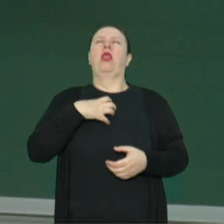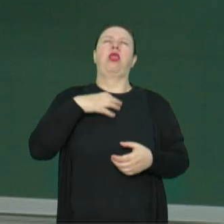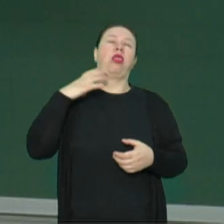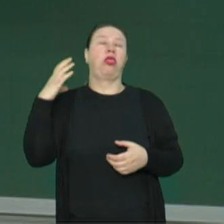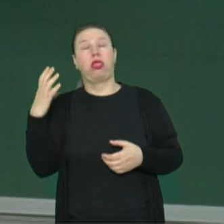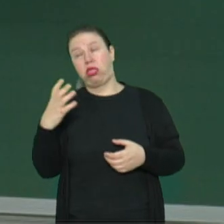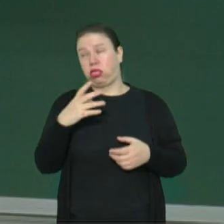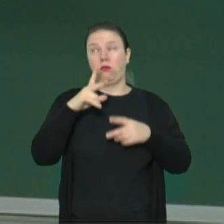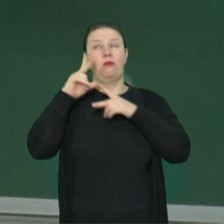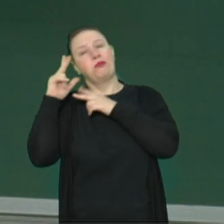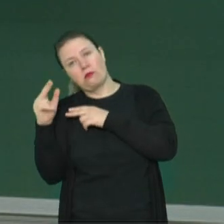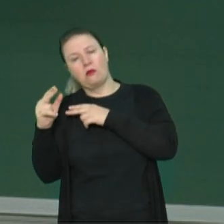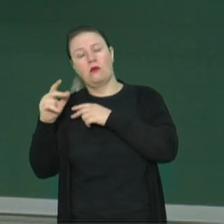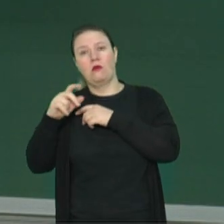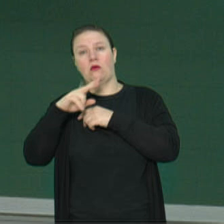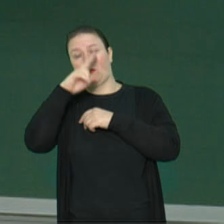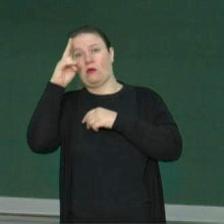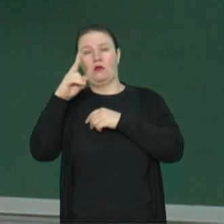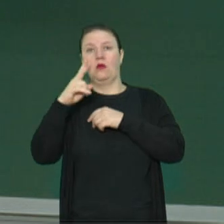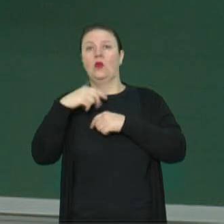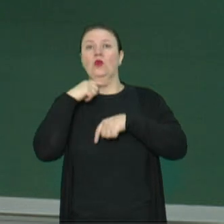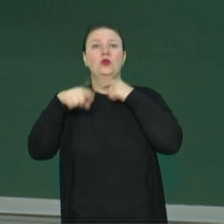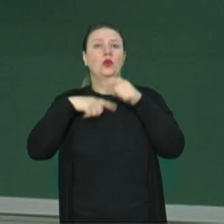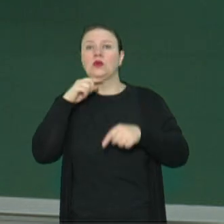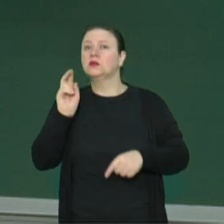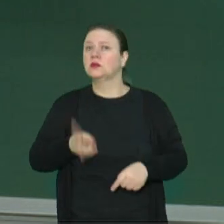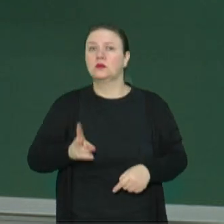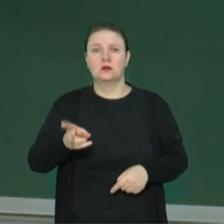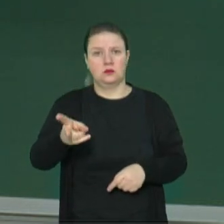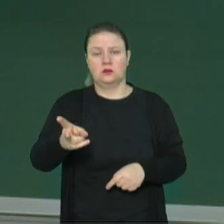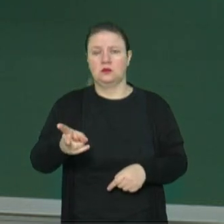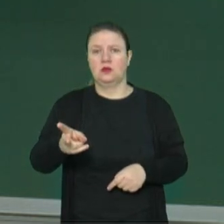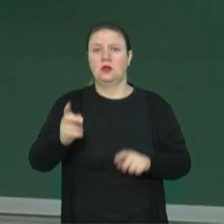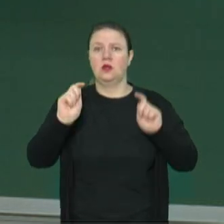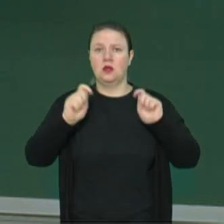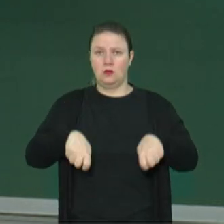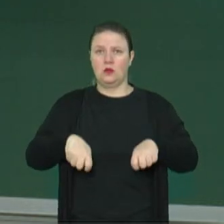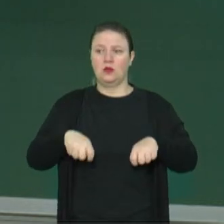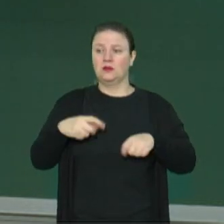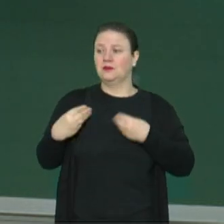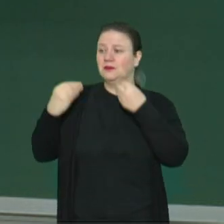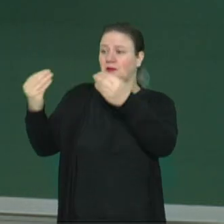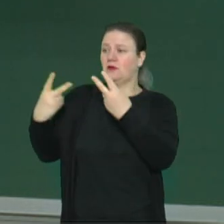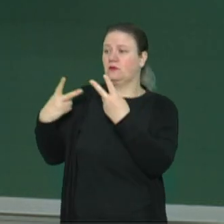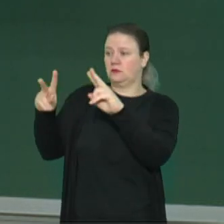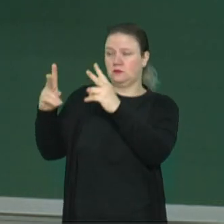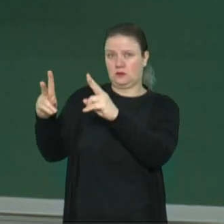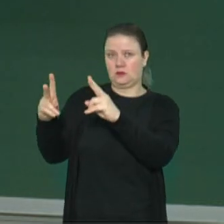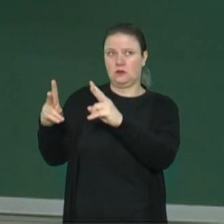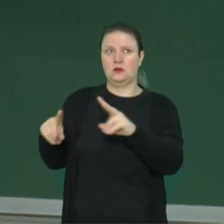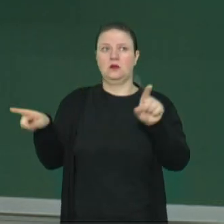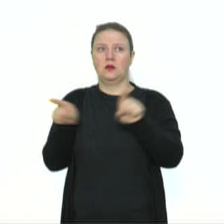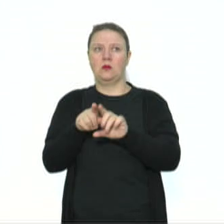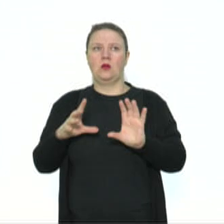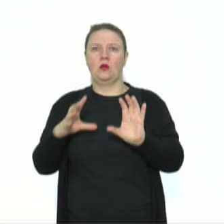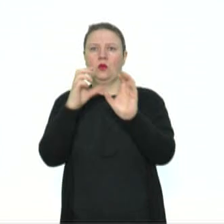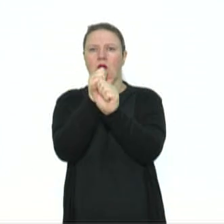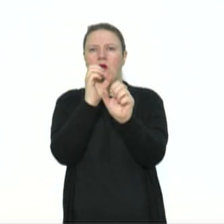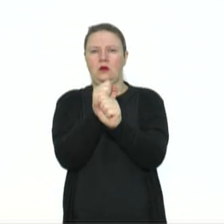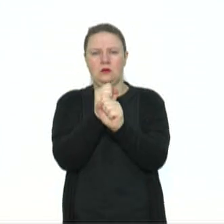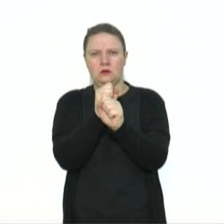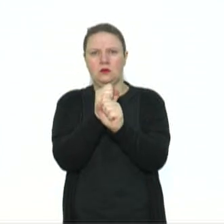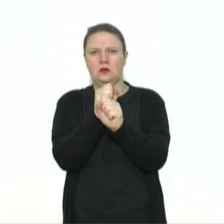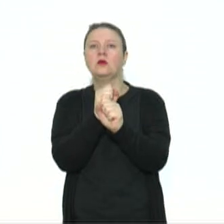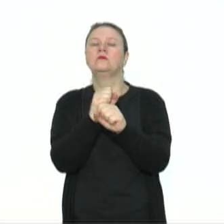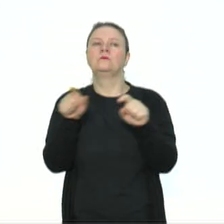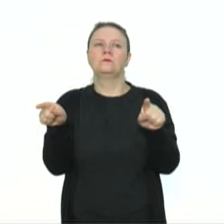os sentidos, que o árbitro julga que ele não consegue continuar aquela luta, ele acaba dando a vitória para o outro, né? Contagem de placar também,